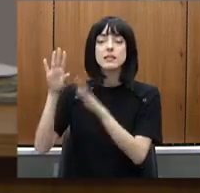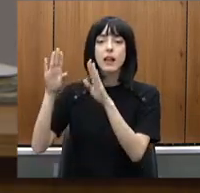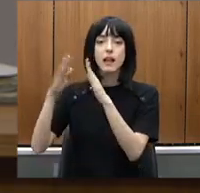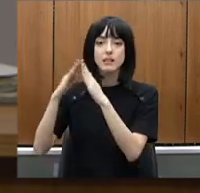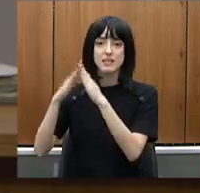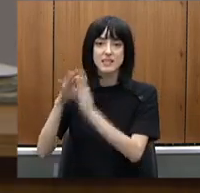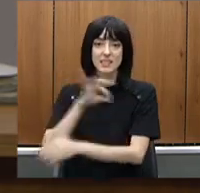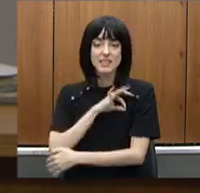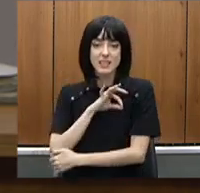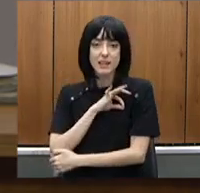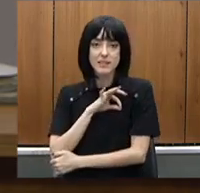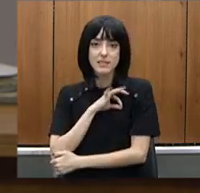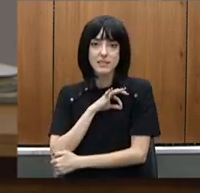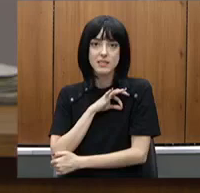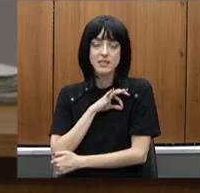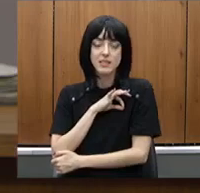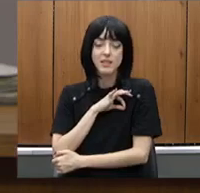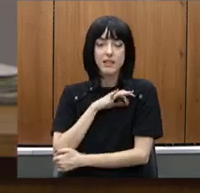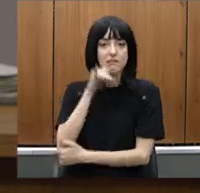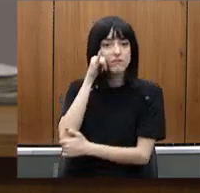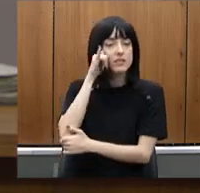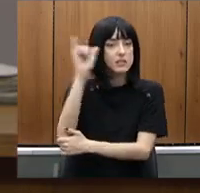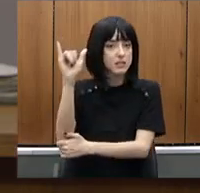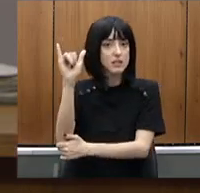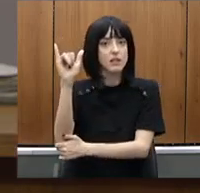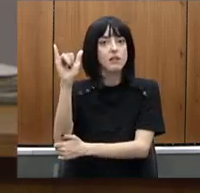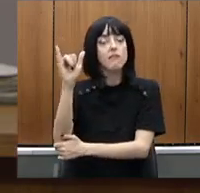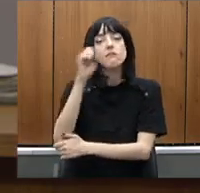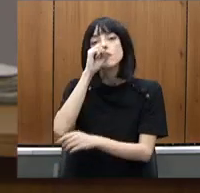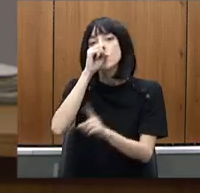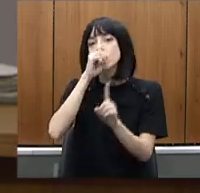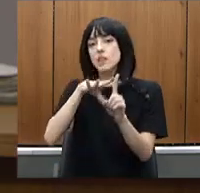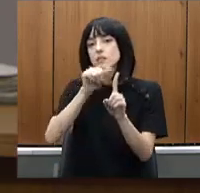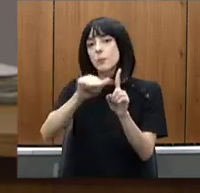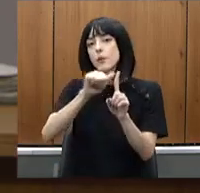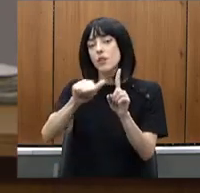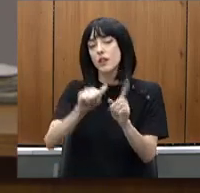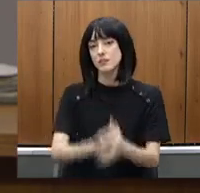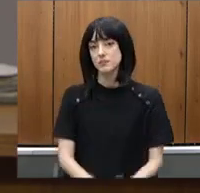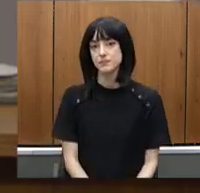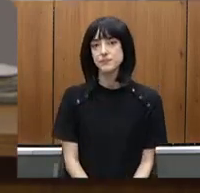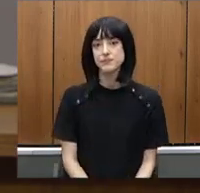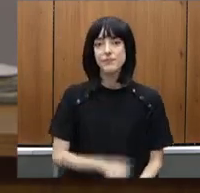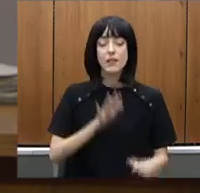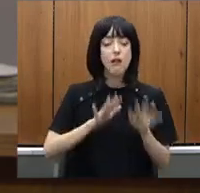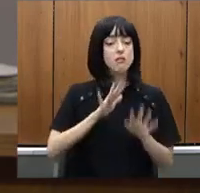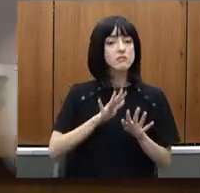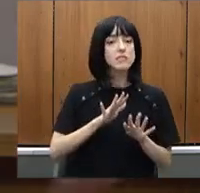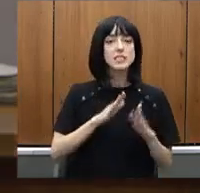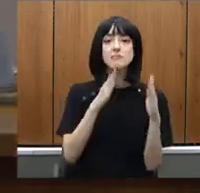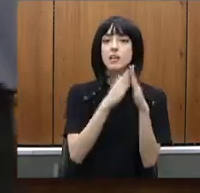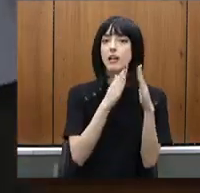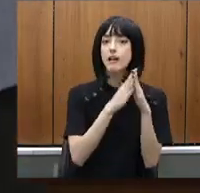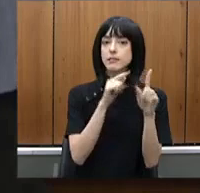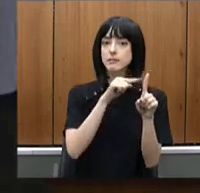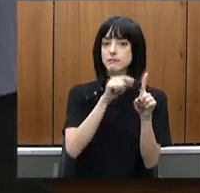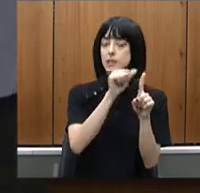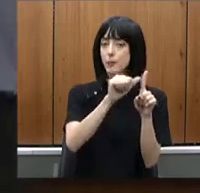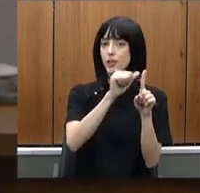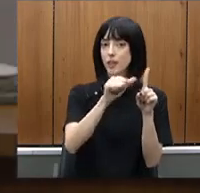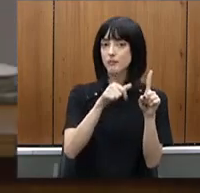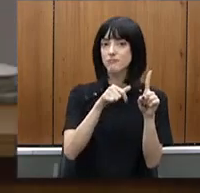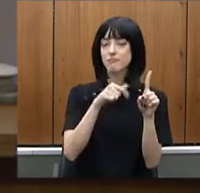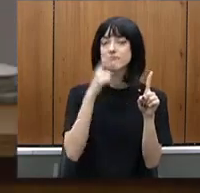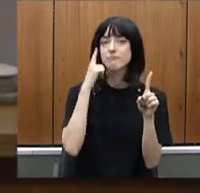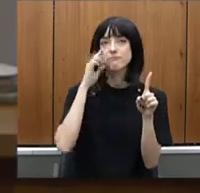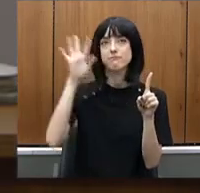na casa dela às vezes pelo cônjuges né a pessoa que mora com a mulher Eu imagino isso